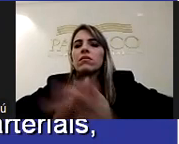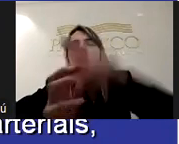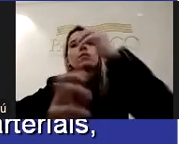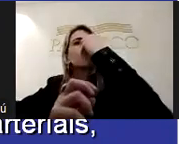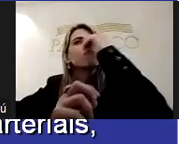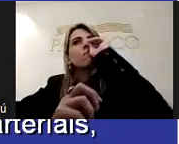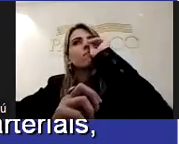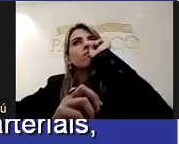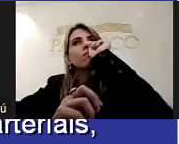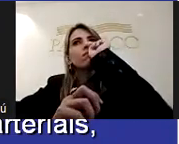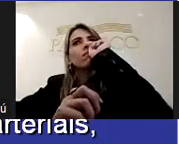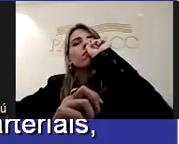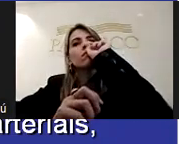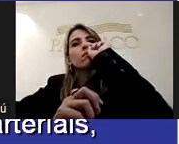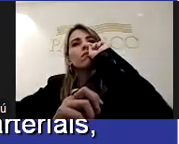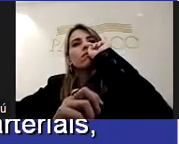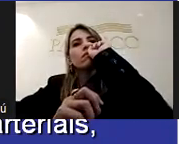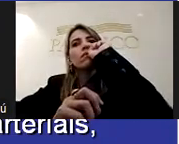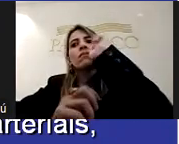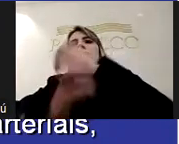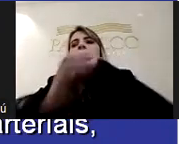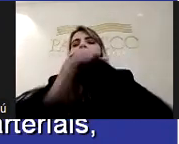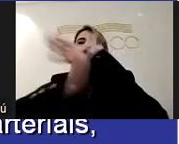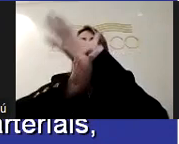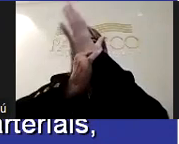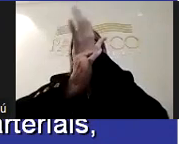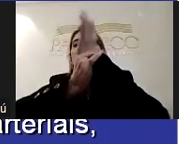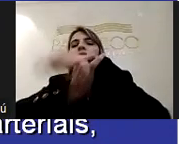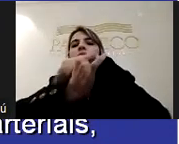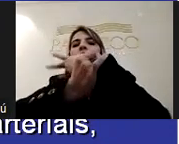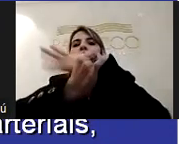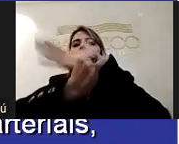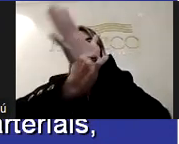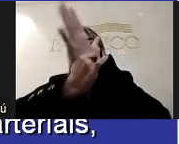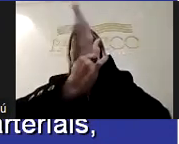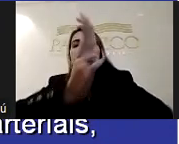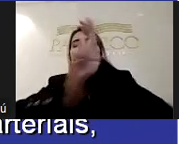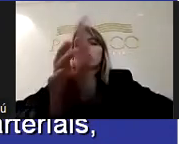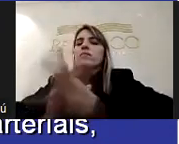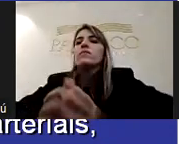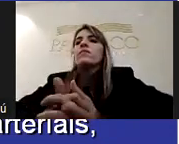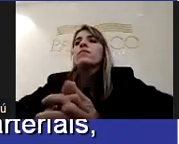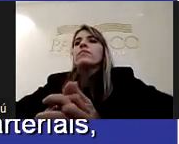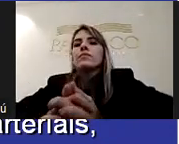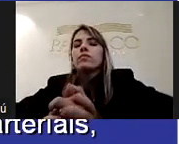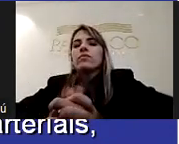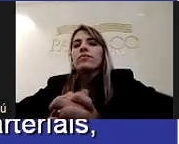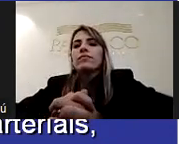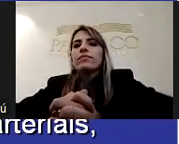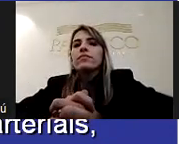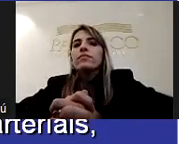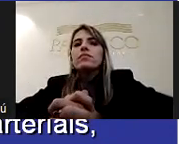ereção. No pênis ereto fica bem claro como esse corpo cavernoso precisa inflar com o